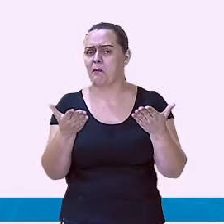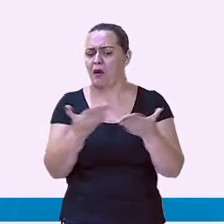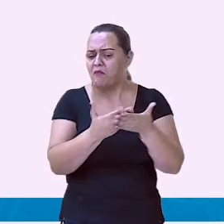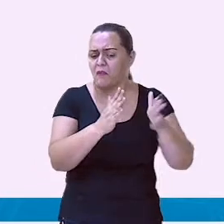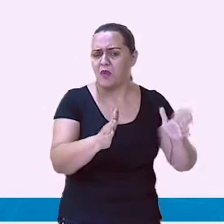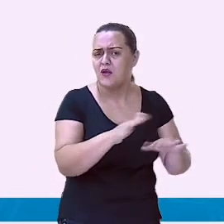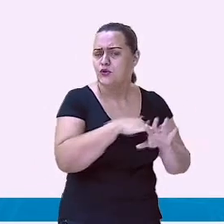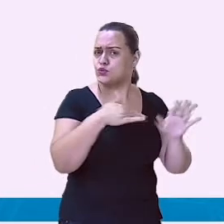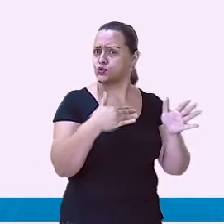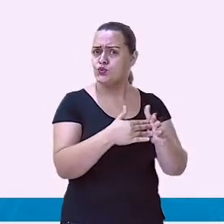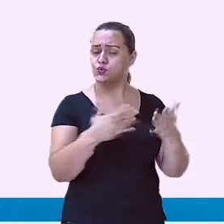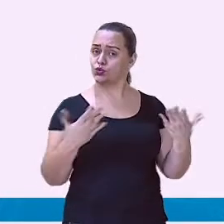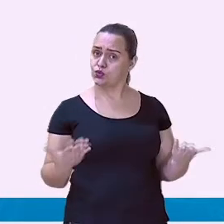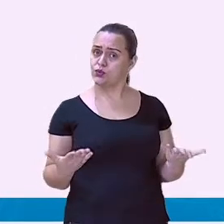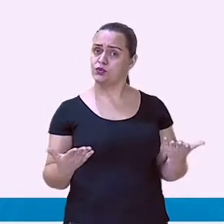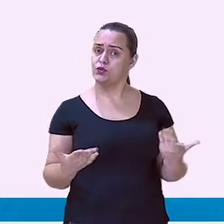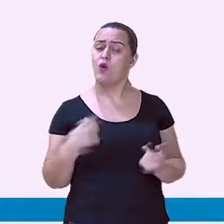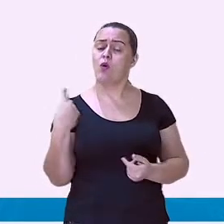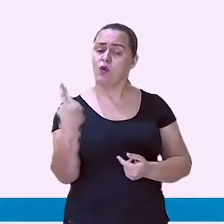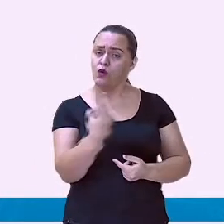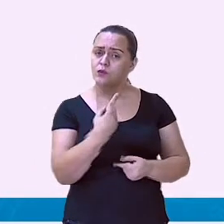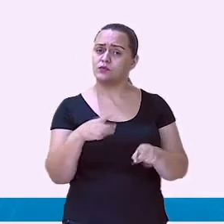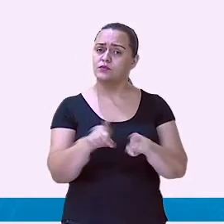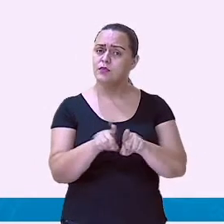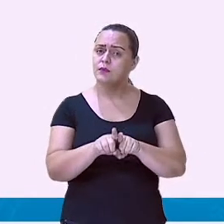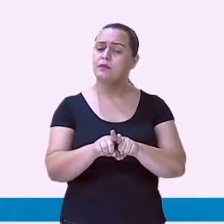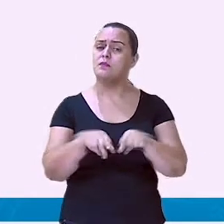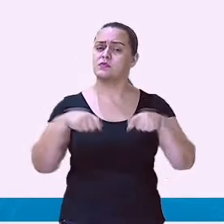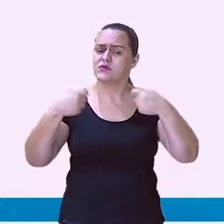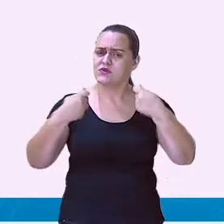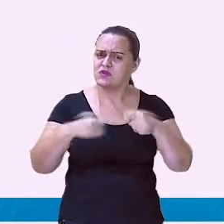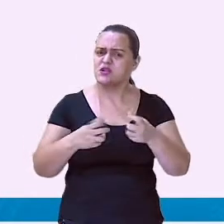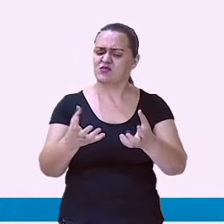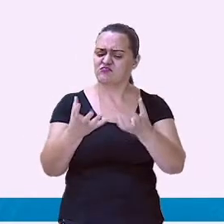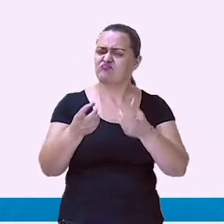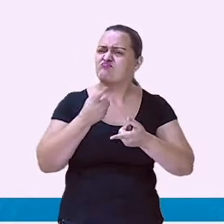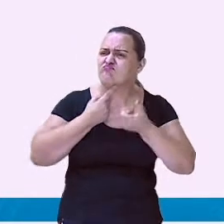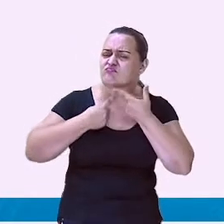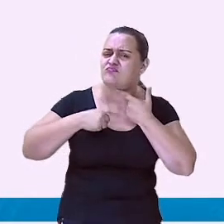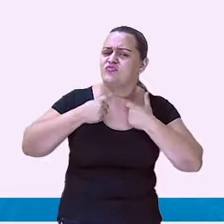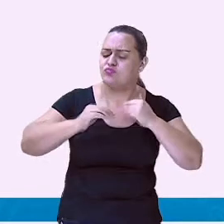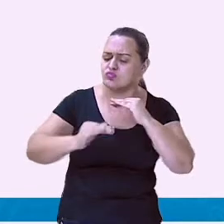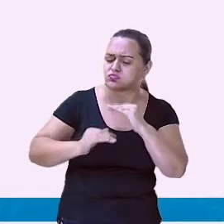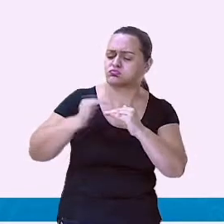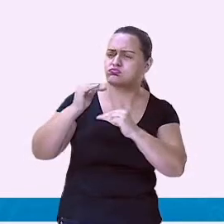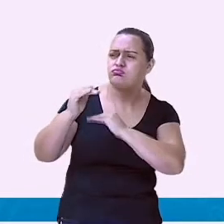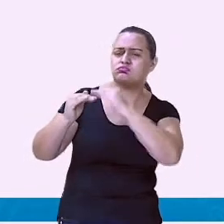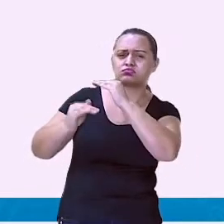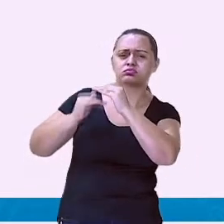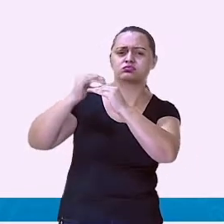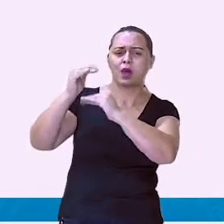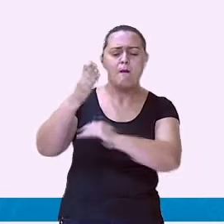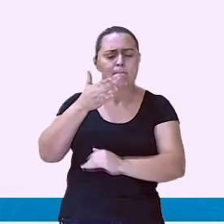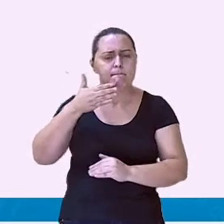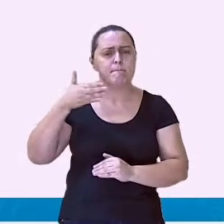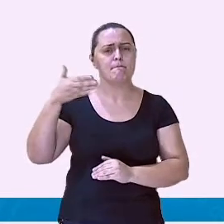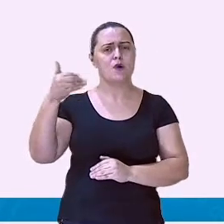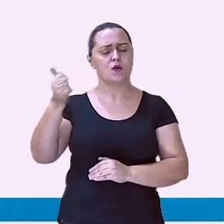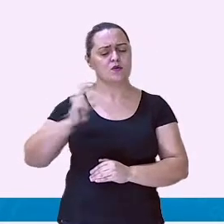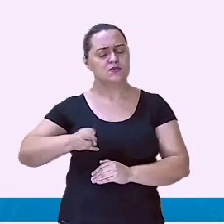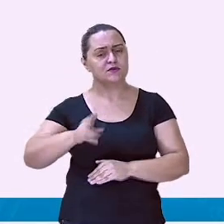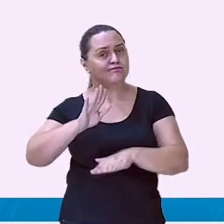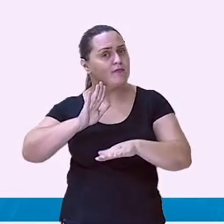cada vez mais, não nos contentarmos com aquilo que temos e buscar